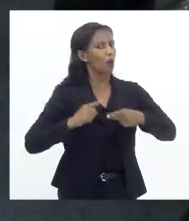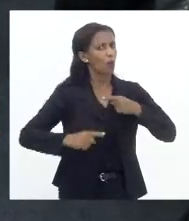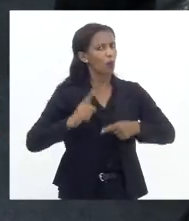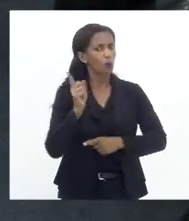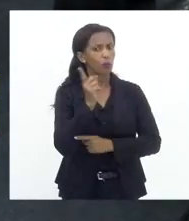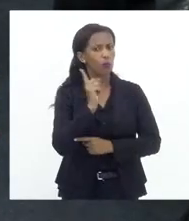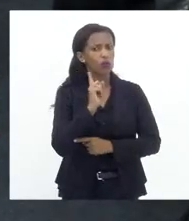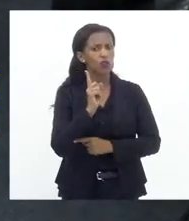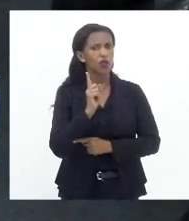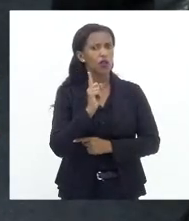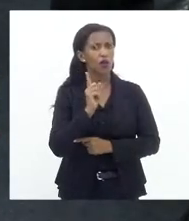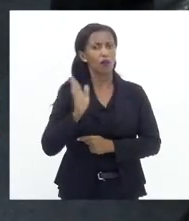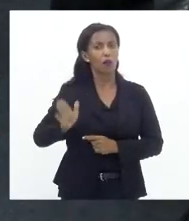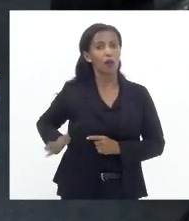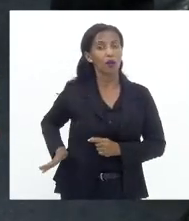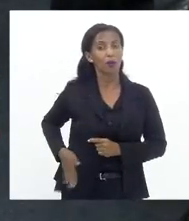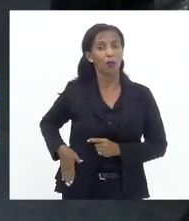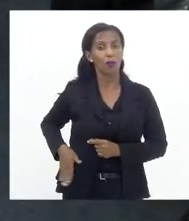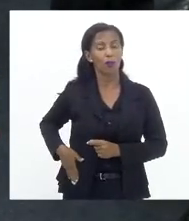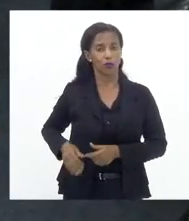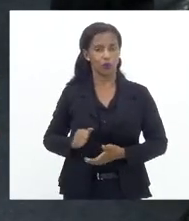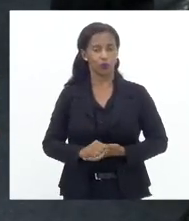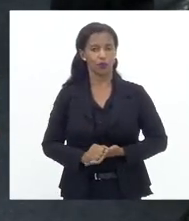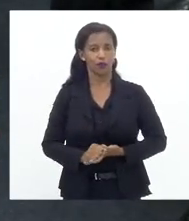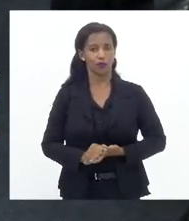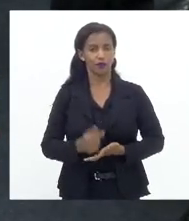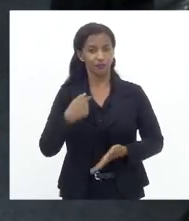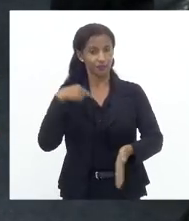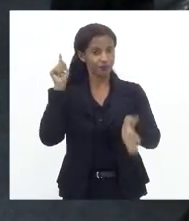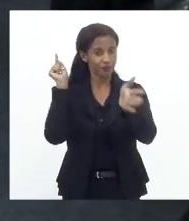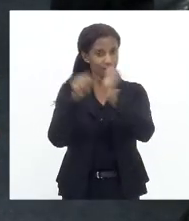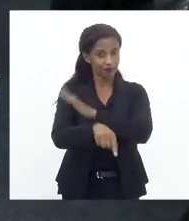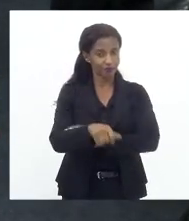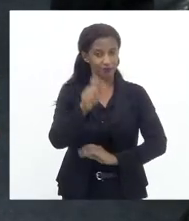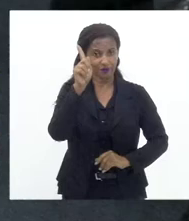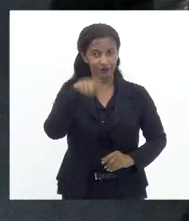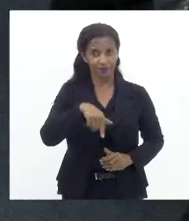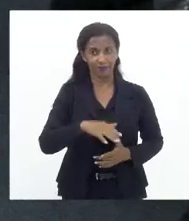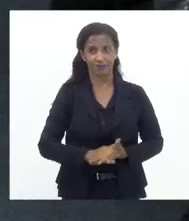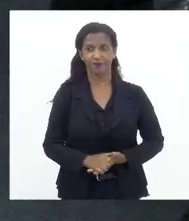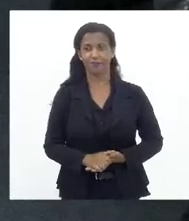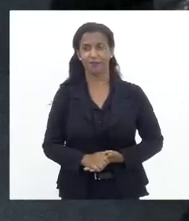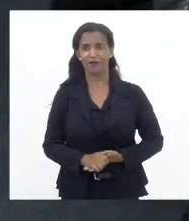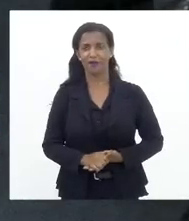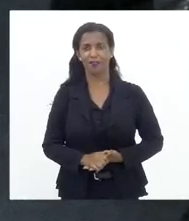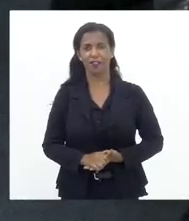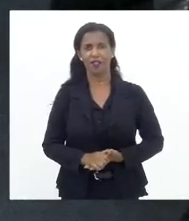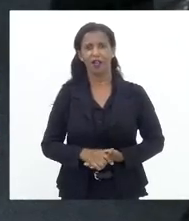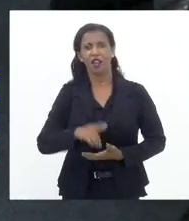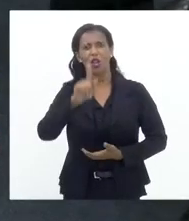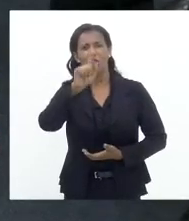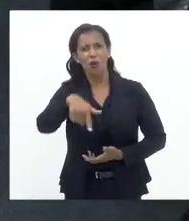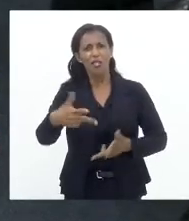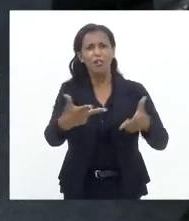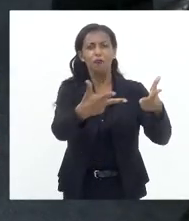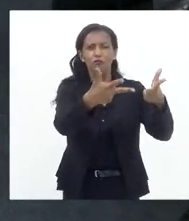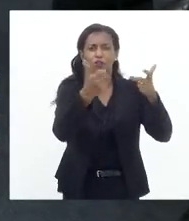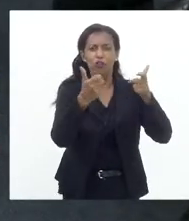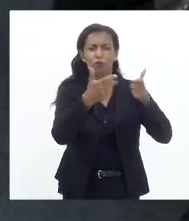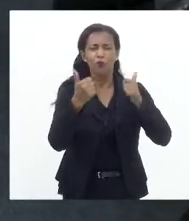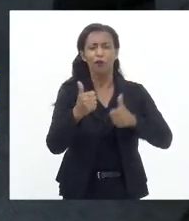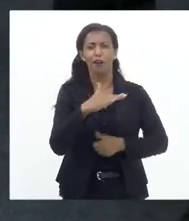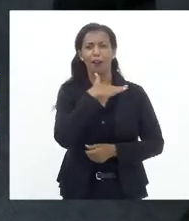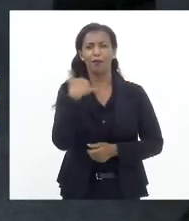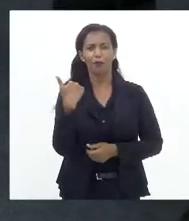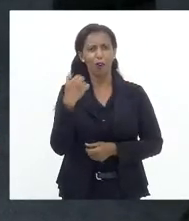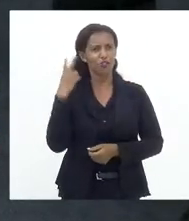não foi para botar no bolso e já minha pergunta é e não seria isso explorar you de respeitar